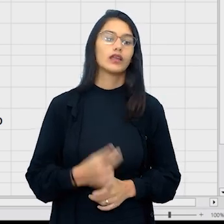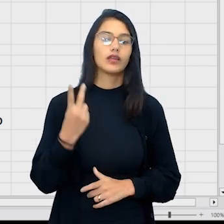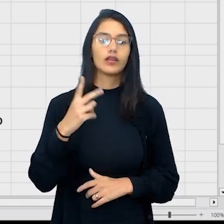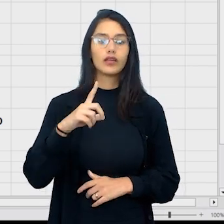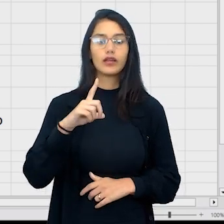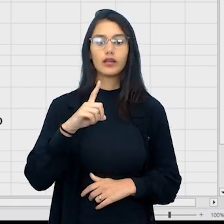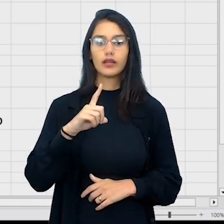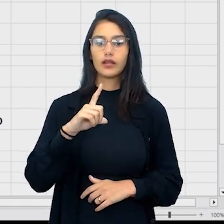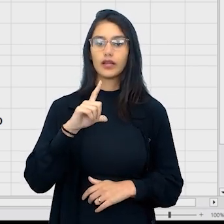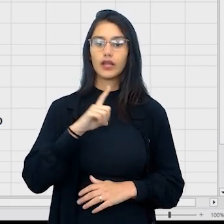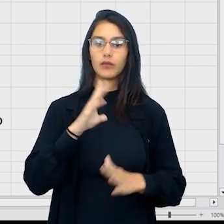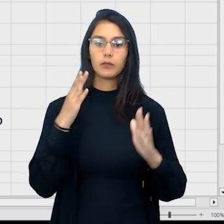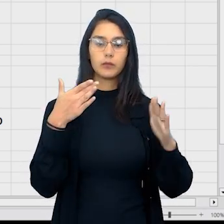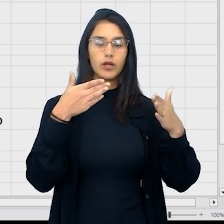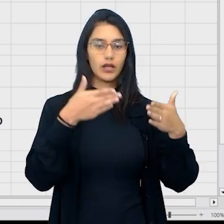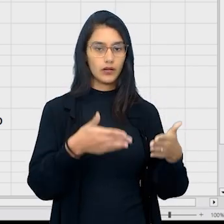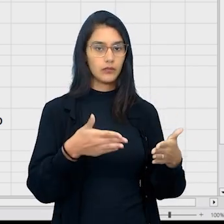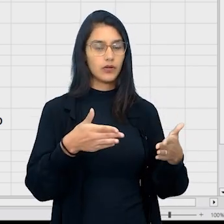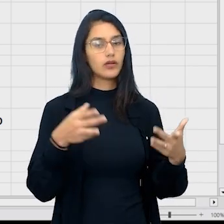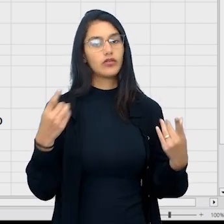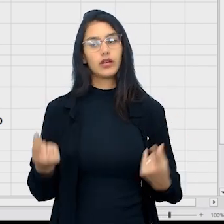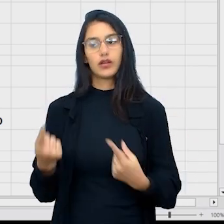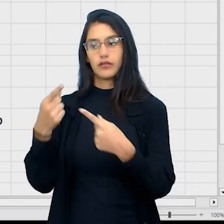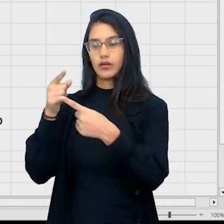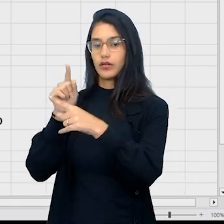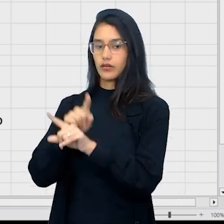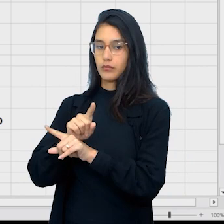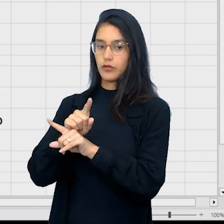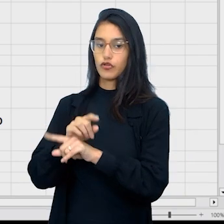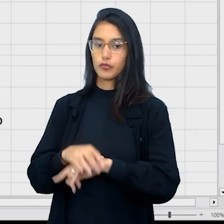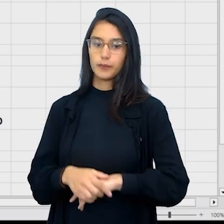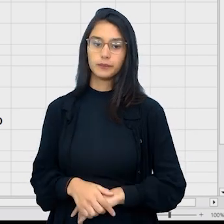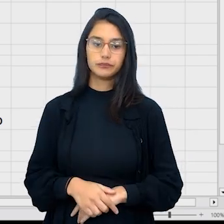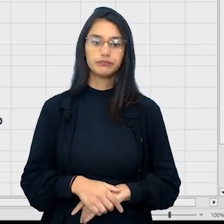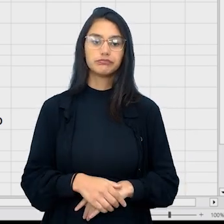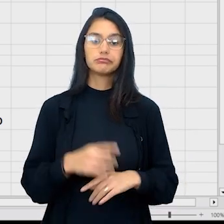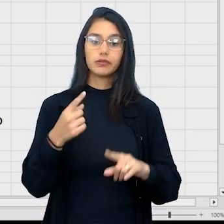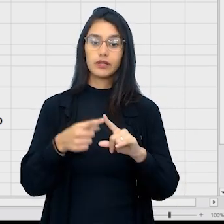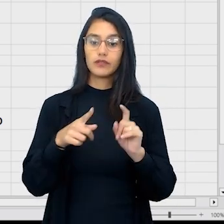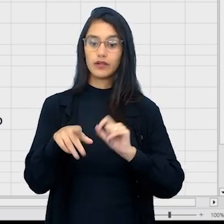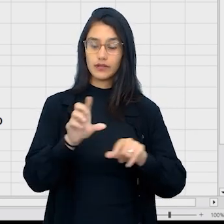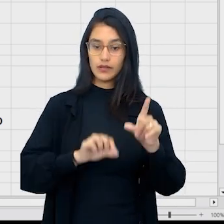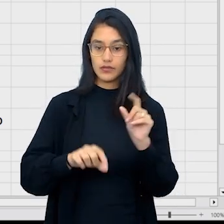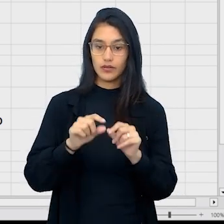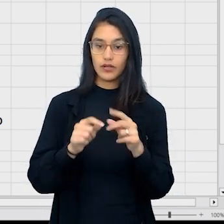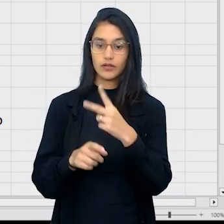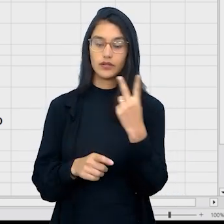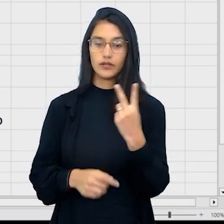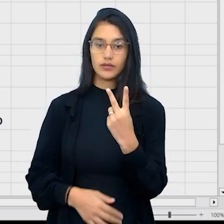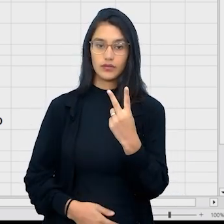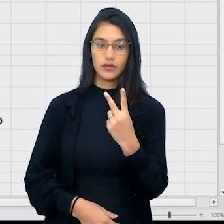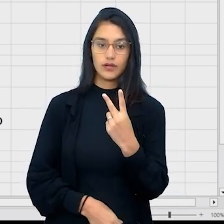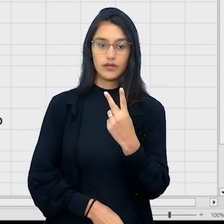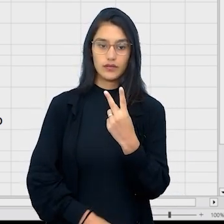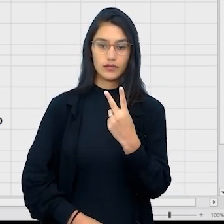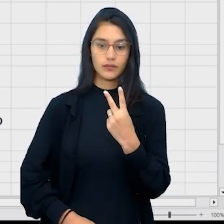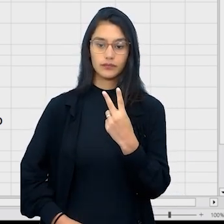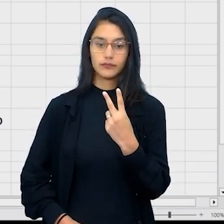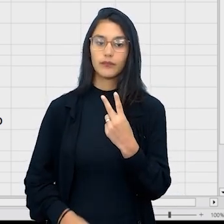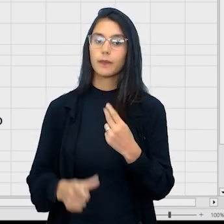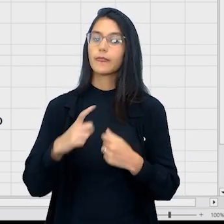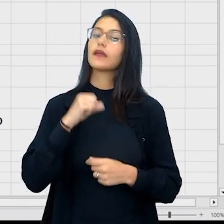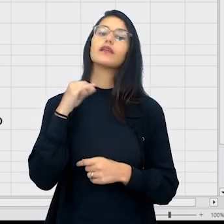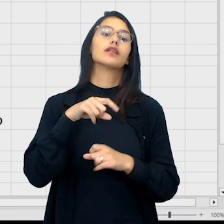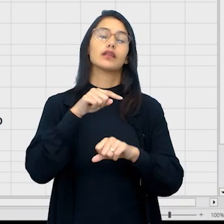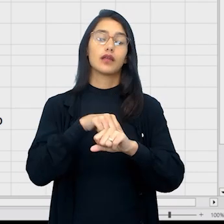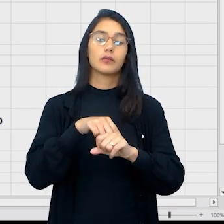conter grandezas diretamente e inversamente simultaneamente. Por isso que foi selecionado esses 2 exercícios. Então, não sei se vai